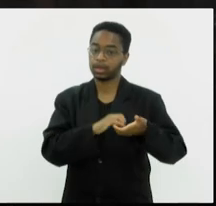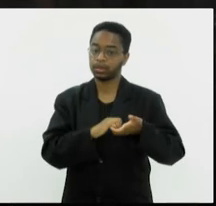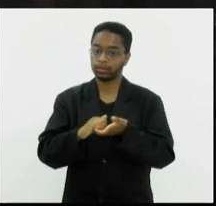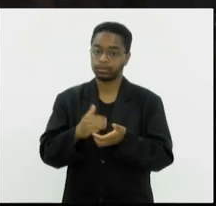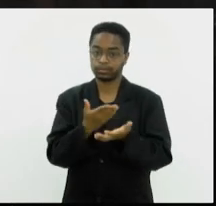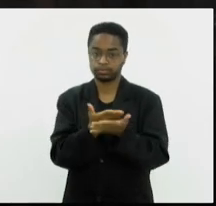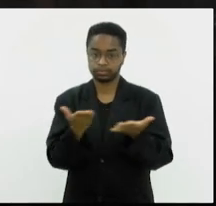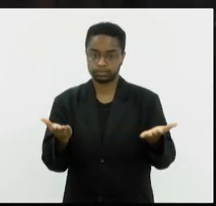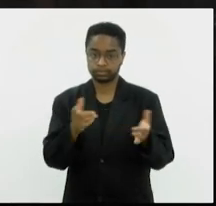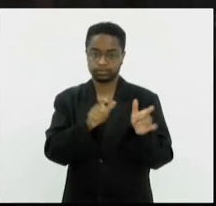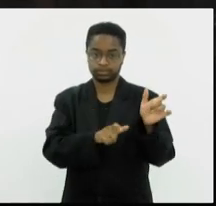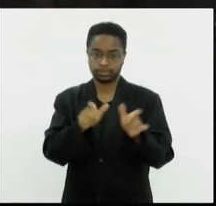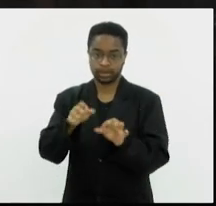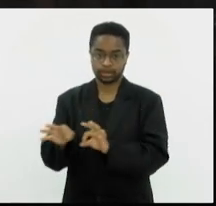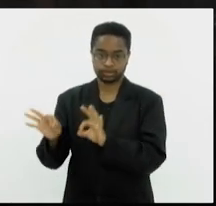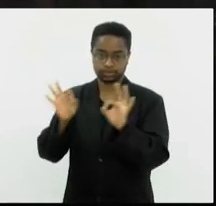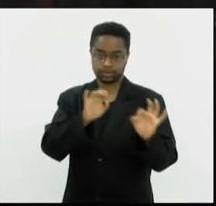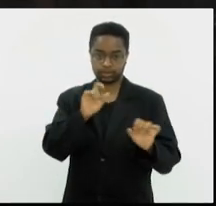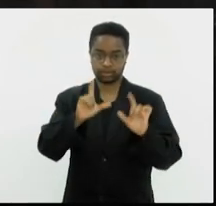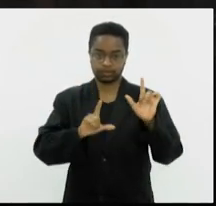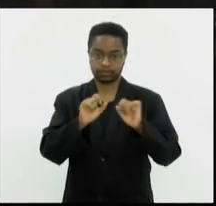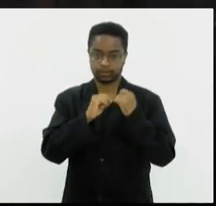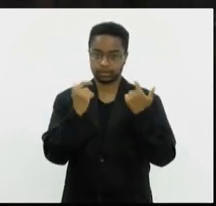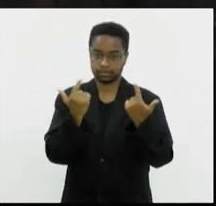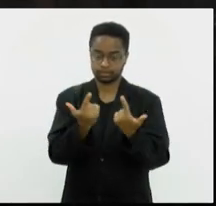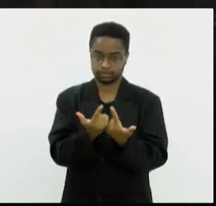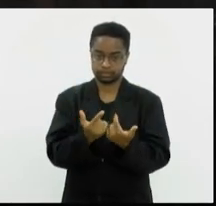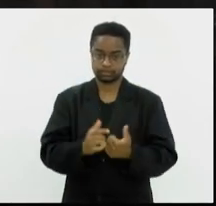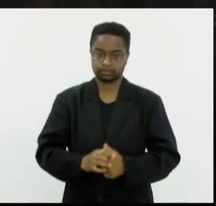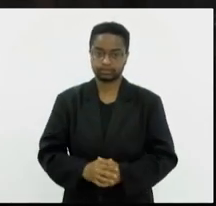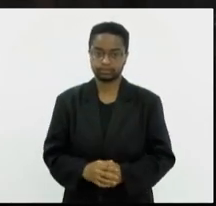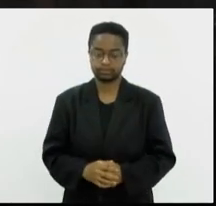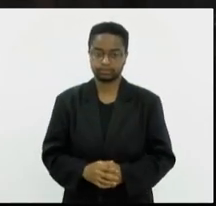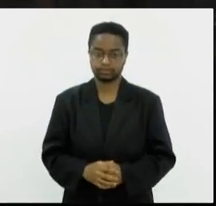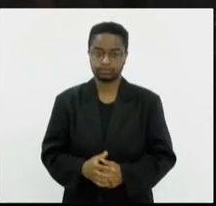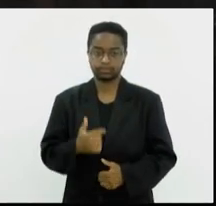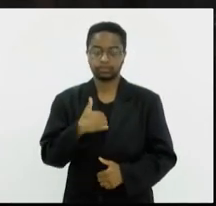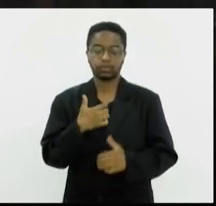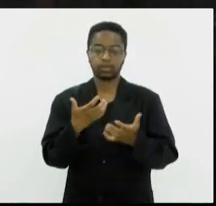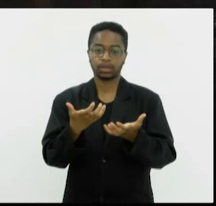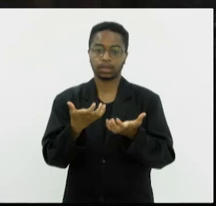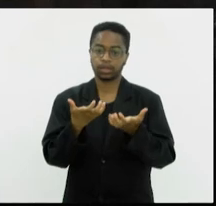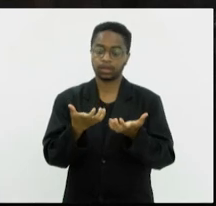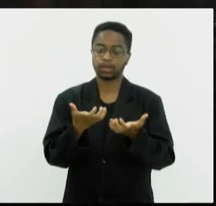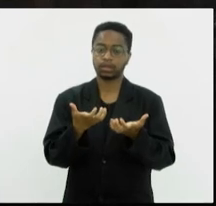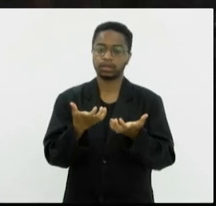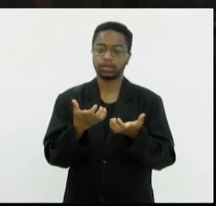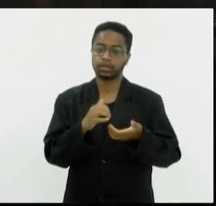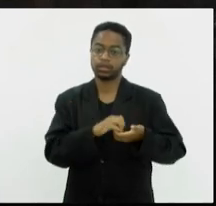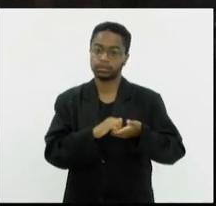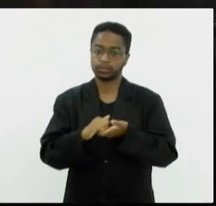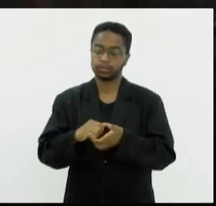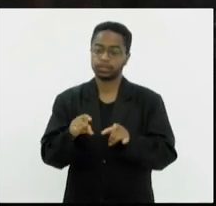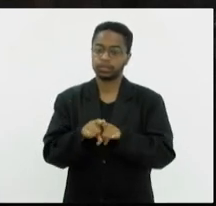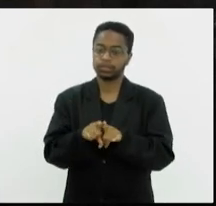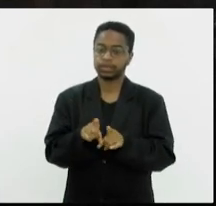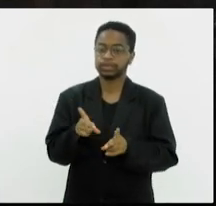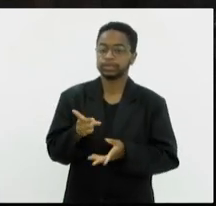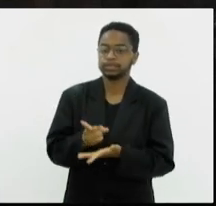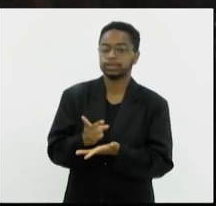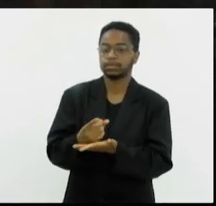telespectadores da TV alerge queria saudar o sempre